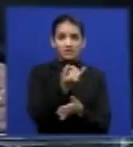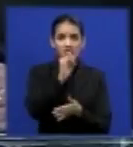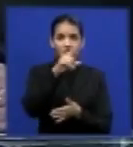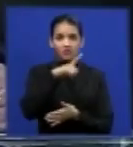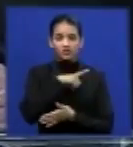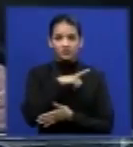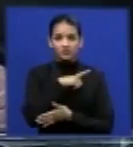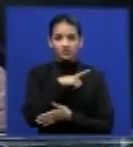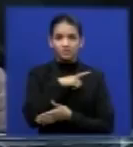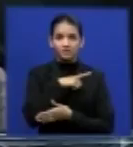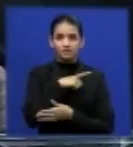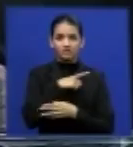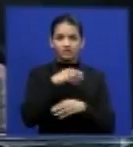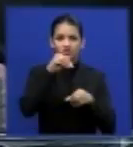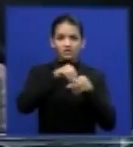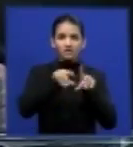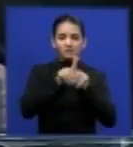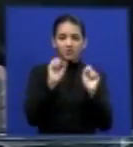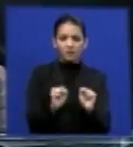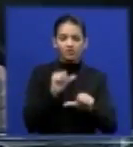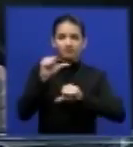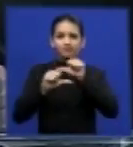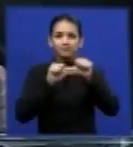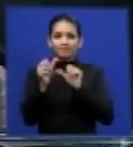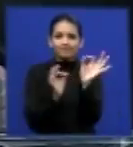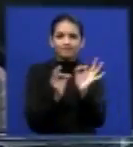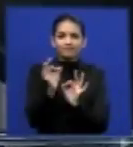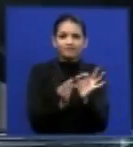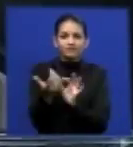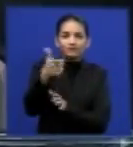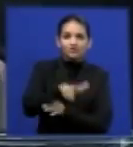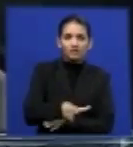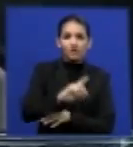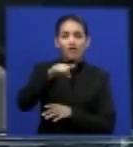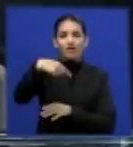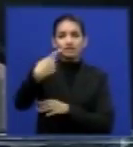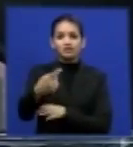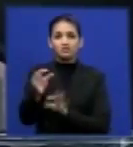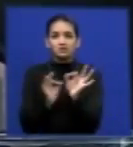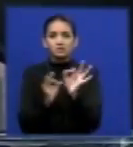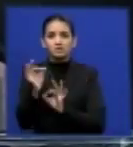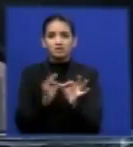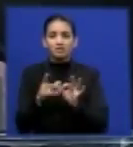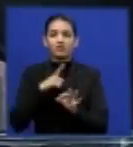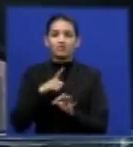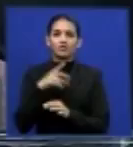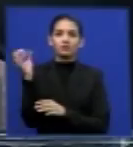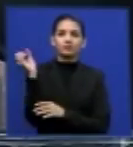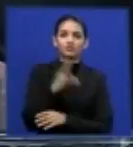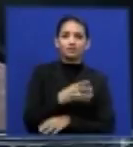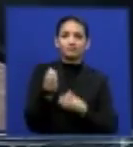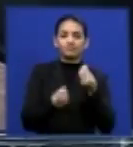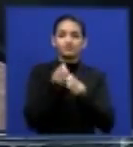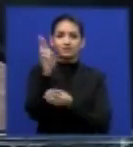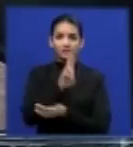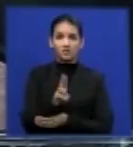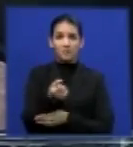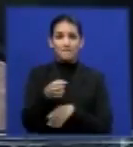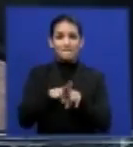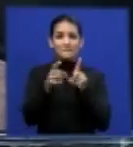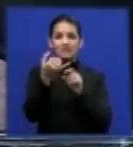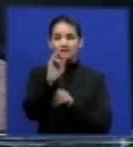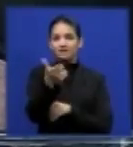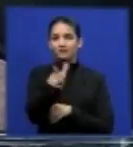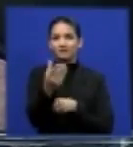estrutura possibilidade de reforma, ele, após essa reforma, ele tem um novo ciclo de vida. Se não